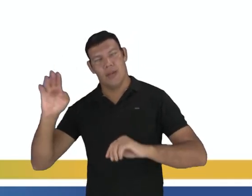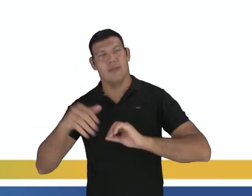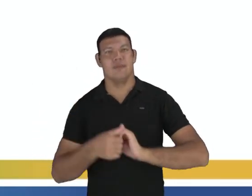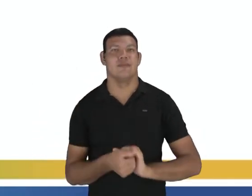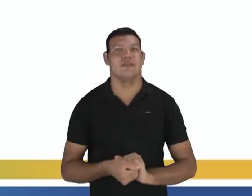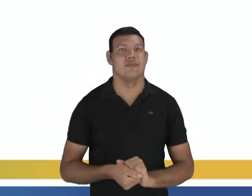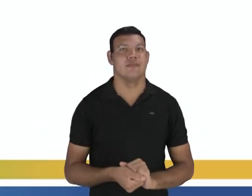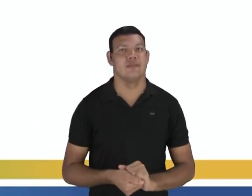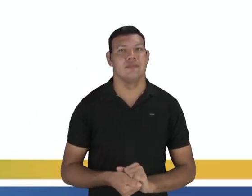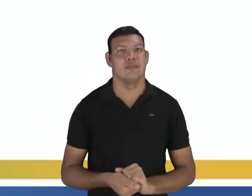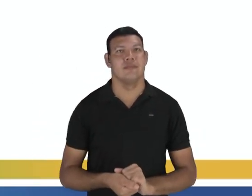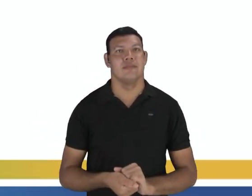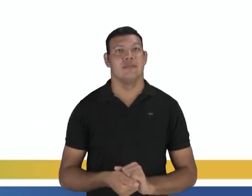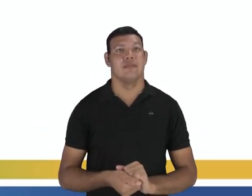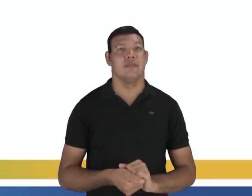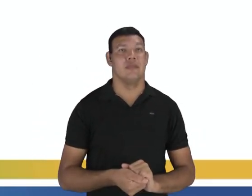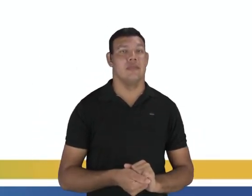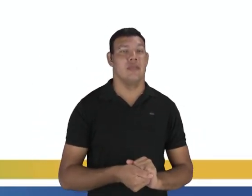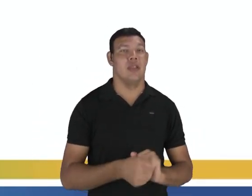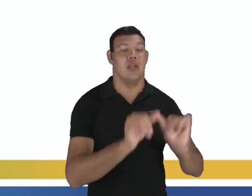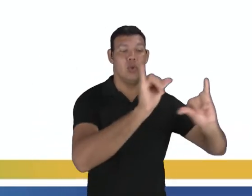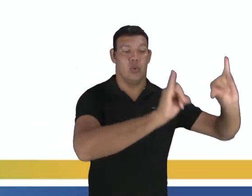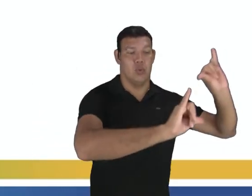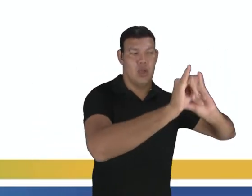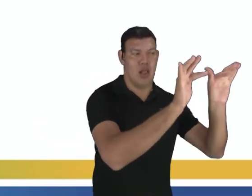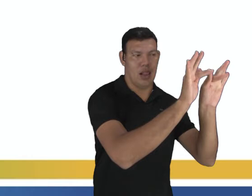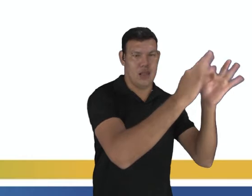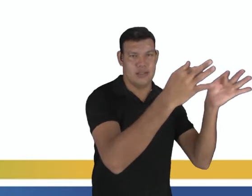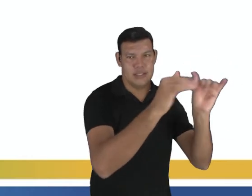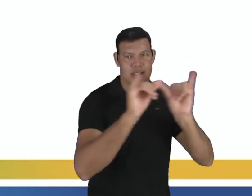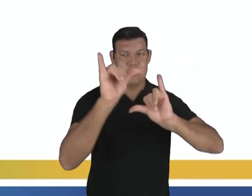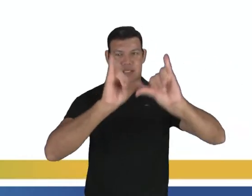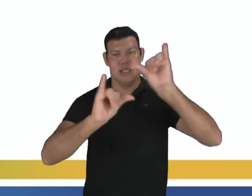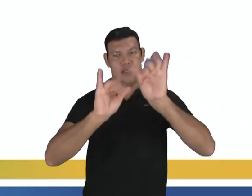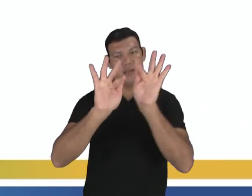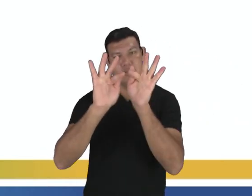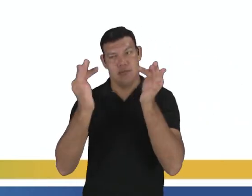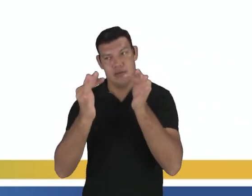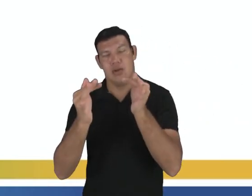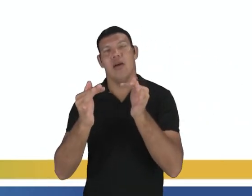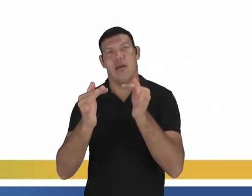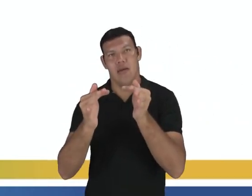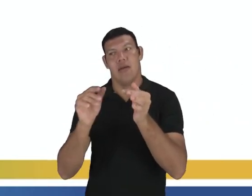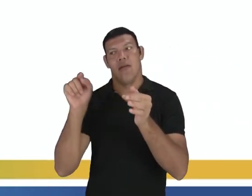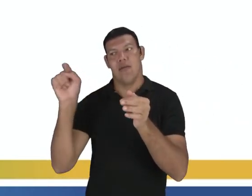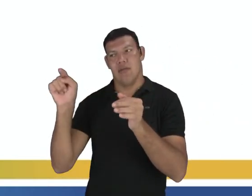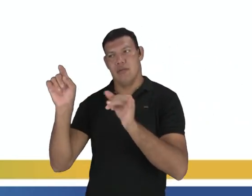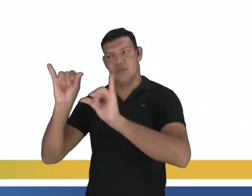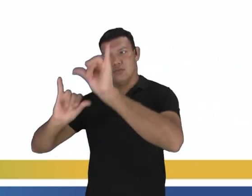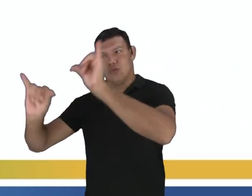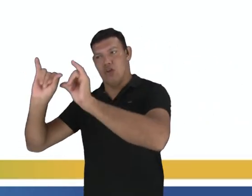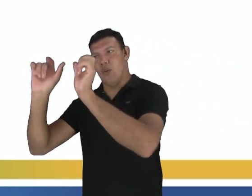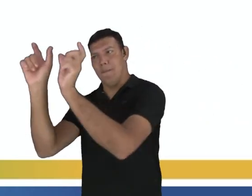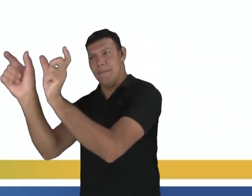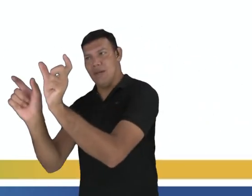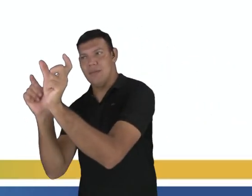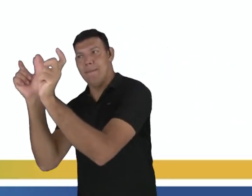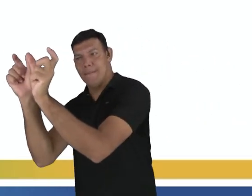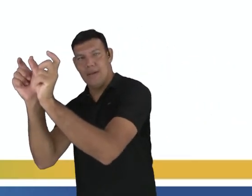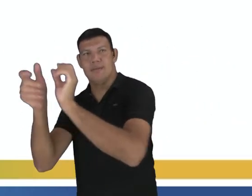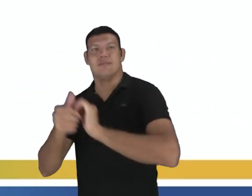aqui 2 substâncias simples formando uma composta. E aí tem alguns exemplos, ó. Nós temos aqui,